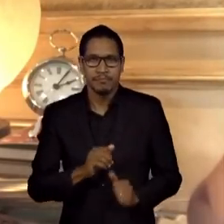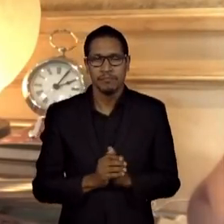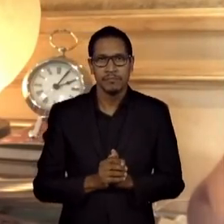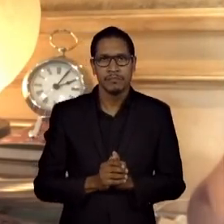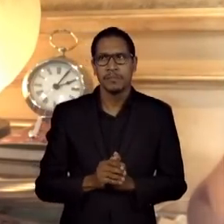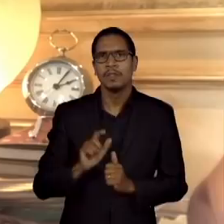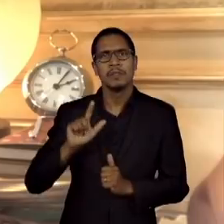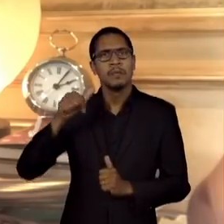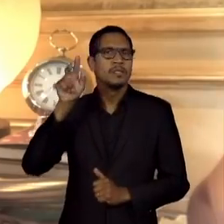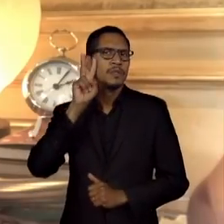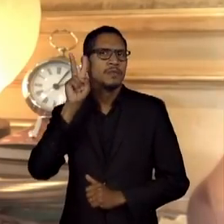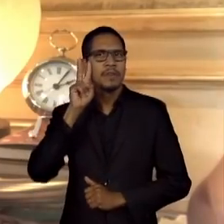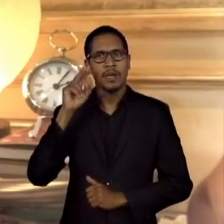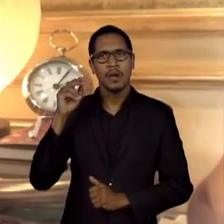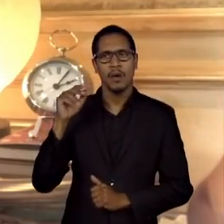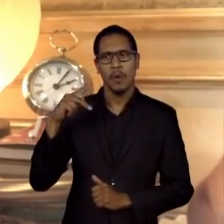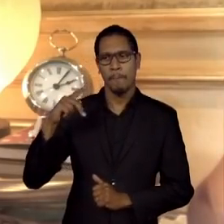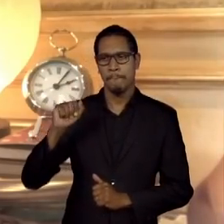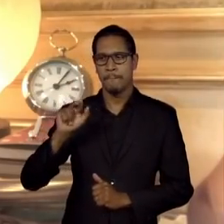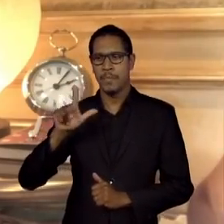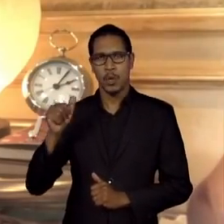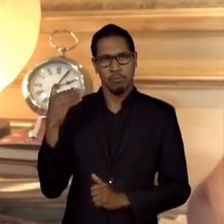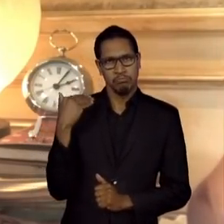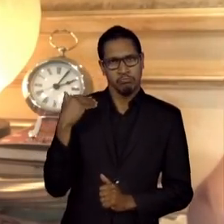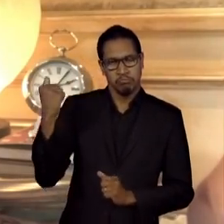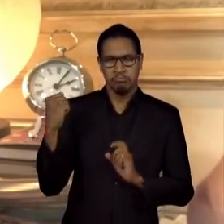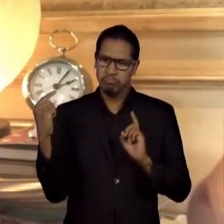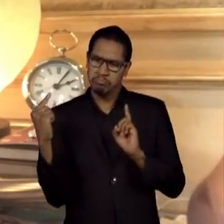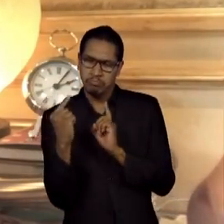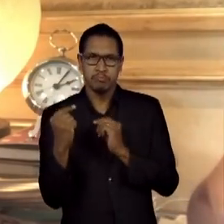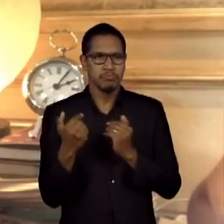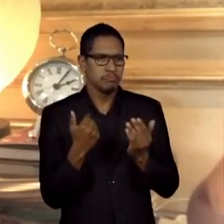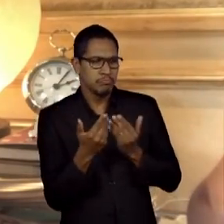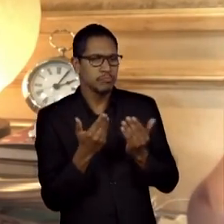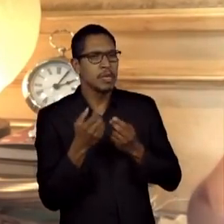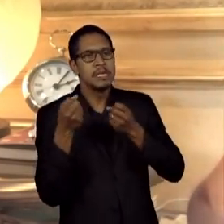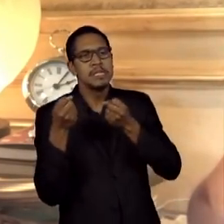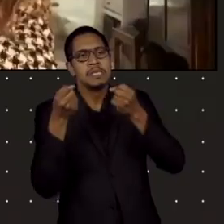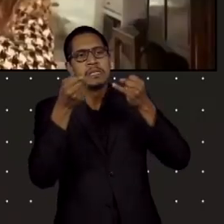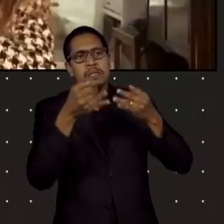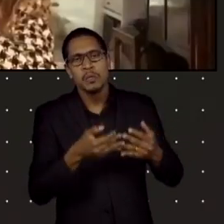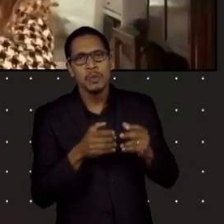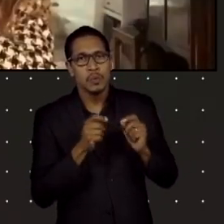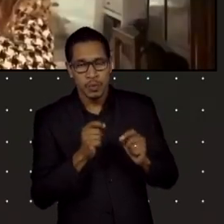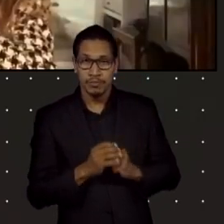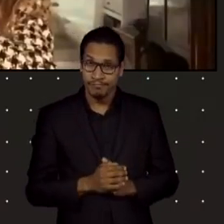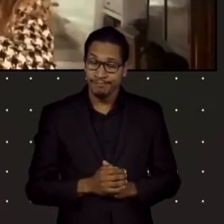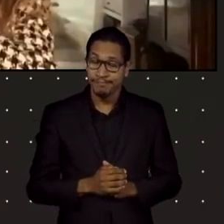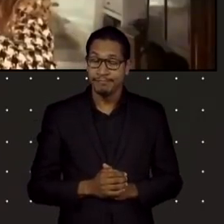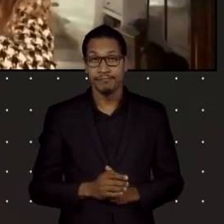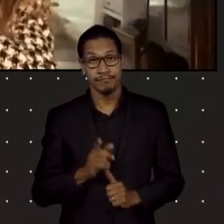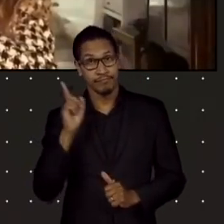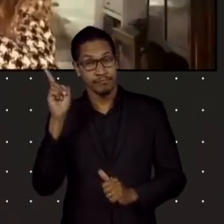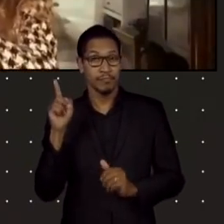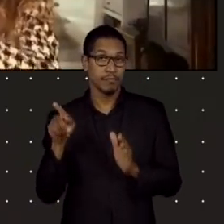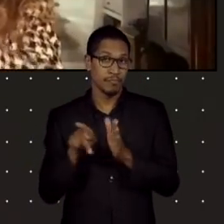chamou e explicou que a Federação Paulista de